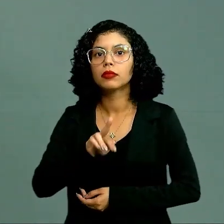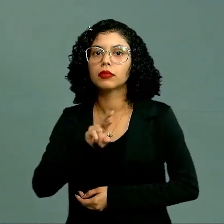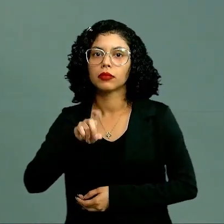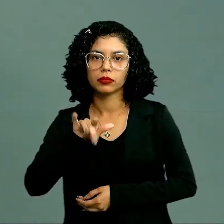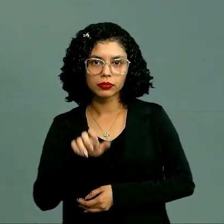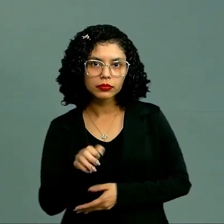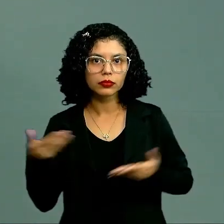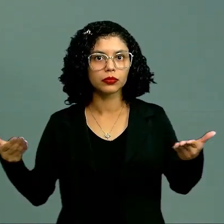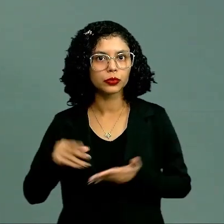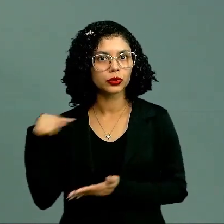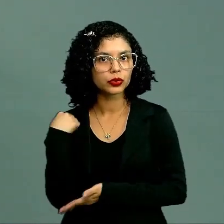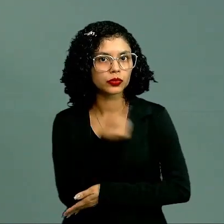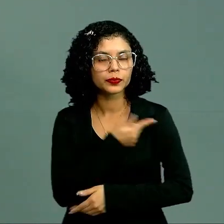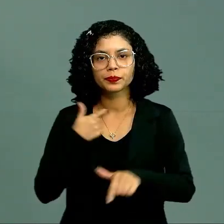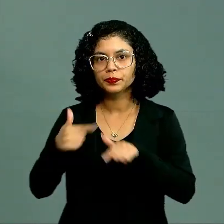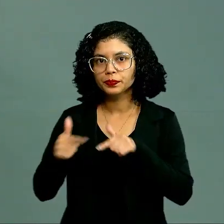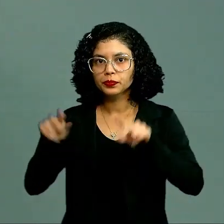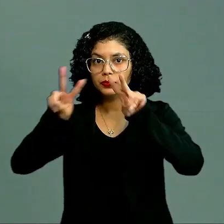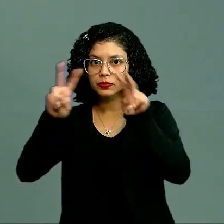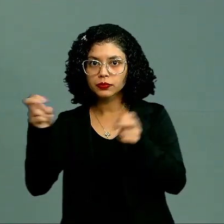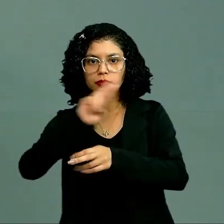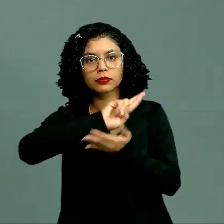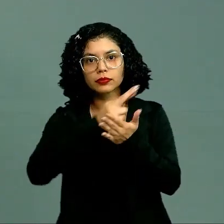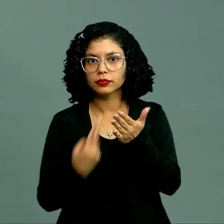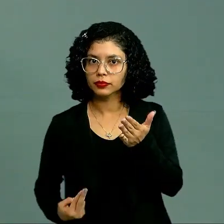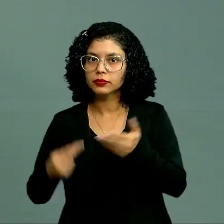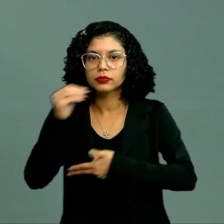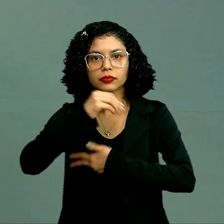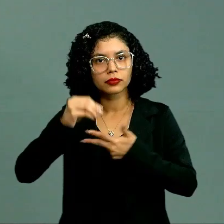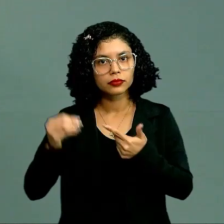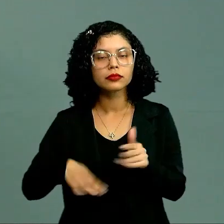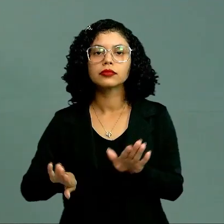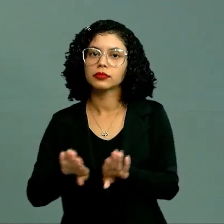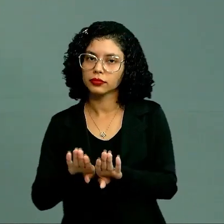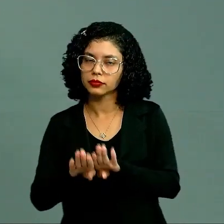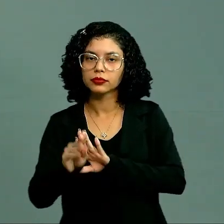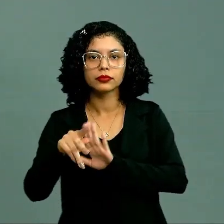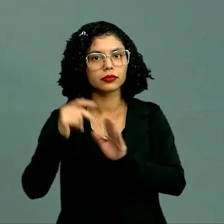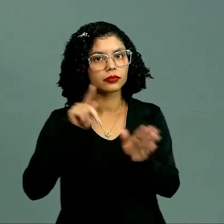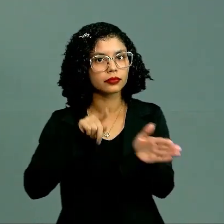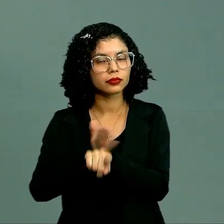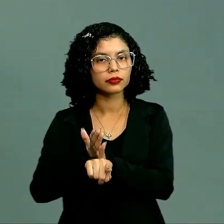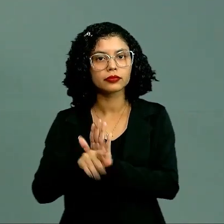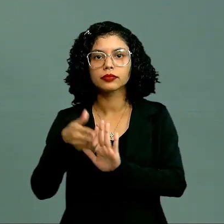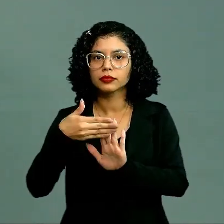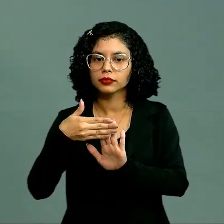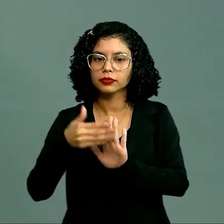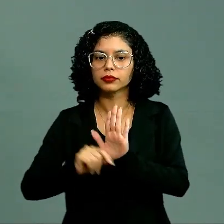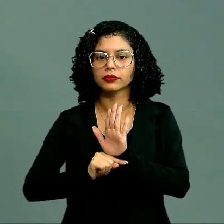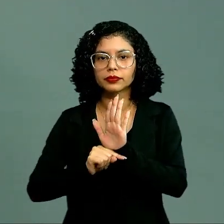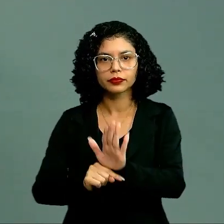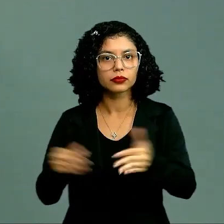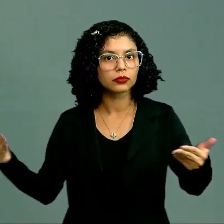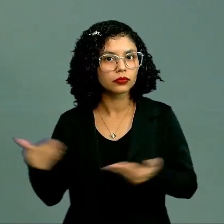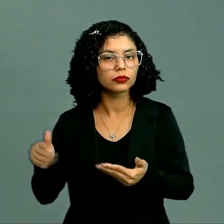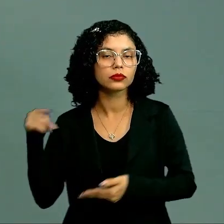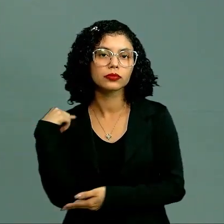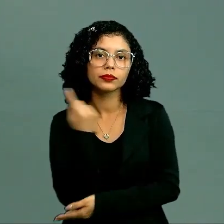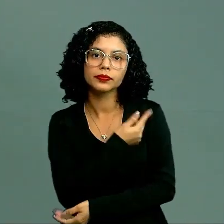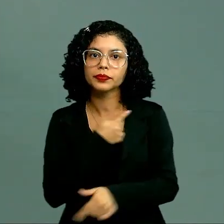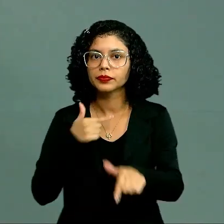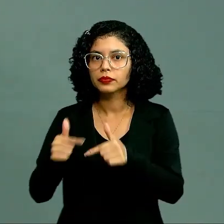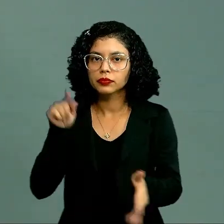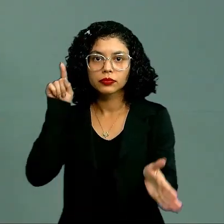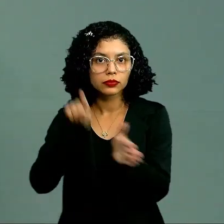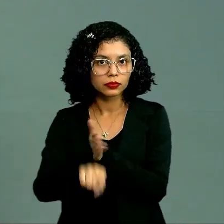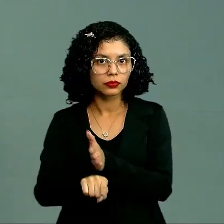Menezes e nós estamos trabalhando redação do Enem e questões propostas. Na nossa aula de hoje, nós iremos trabalhar algumas